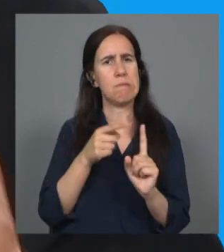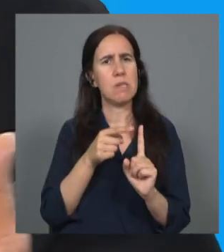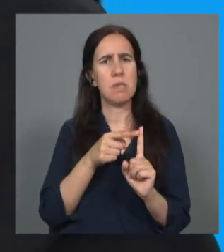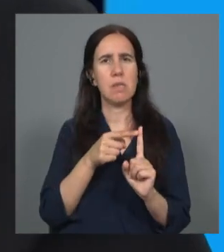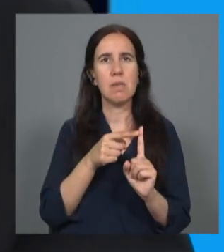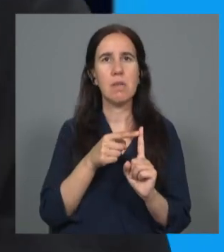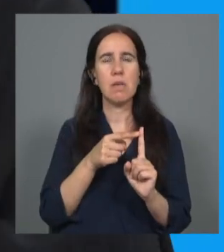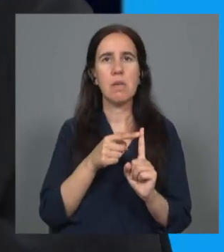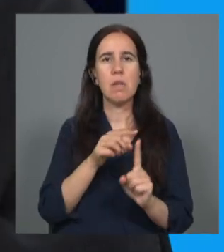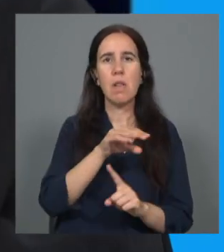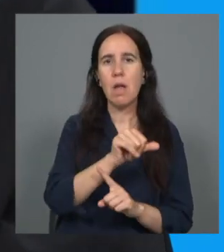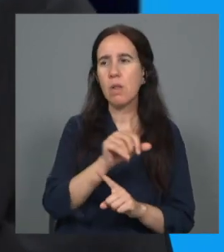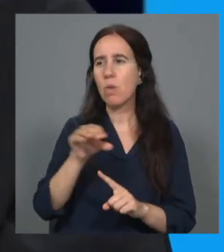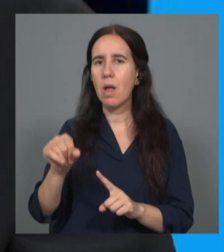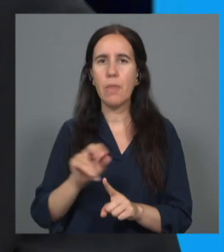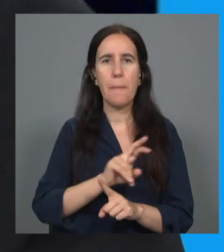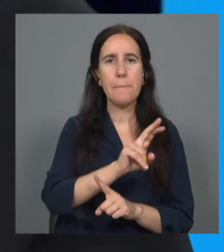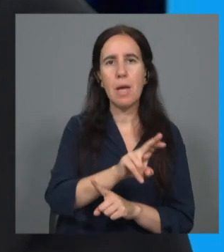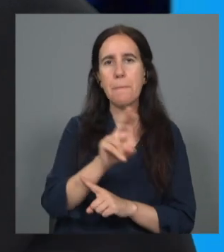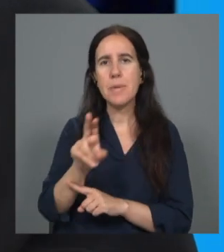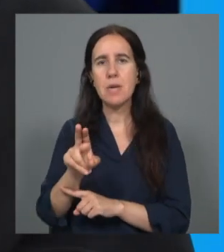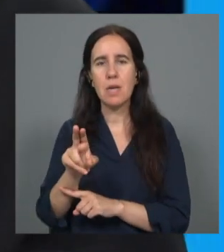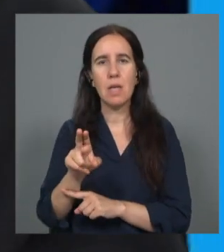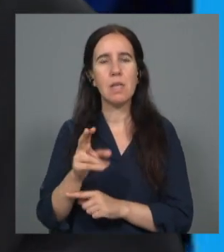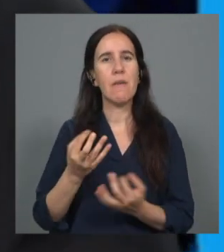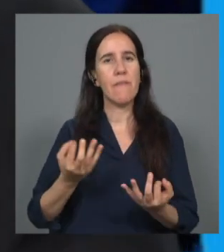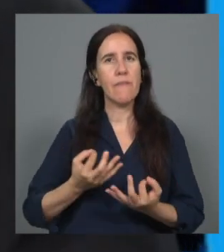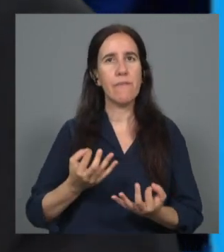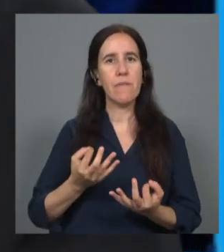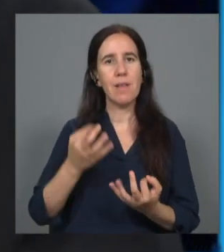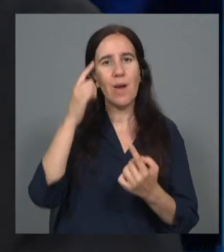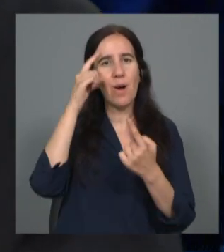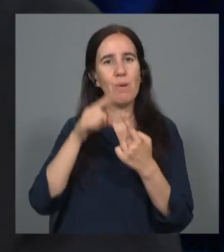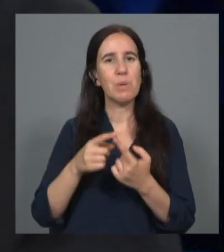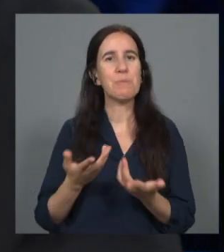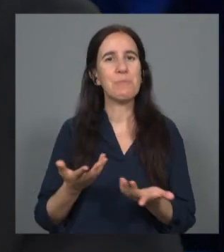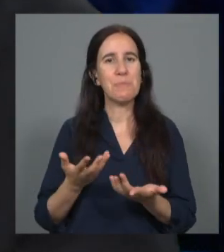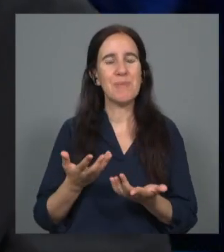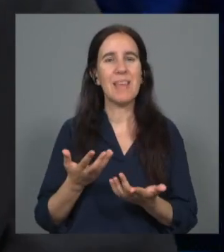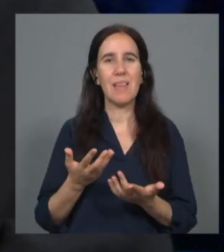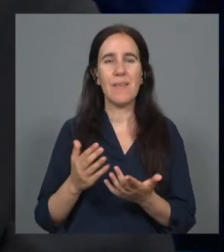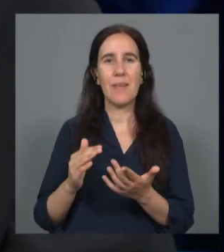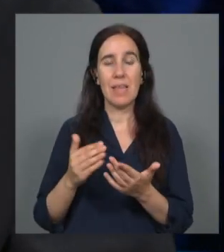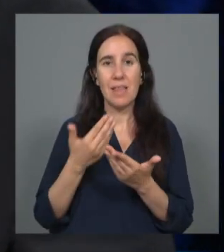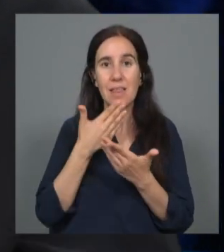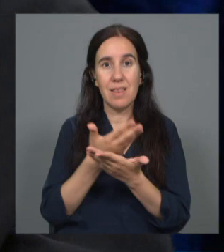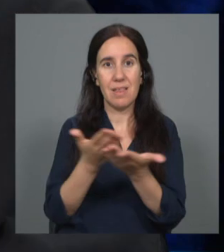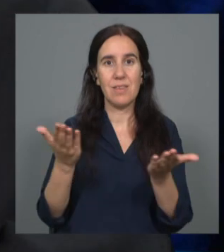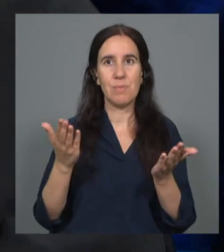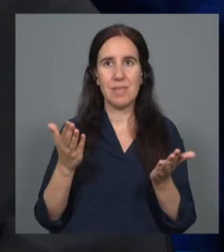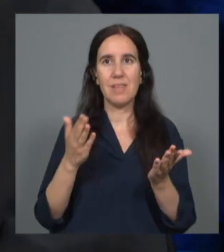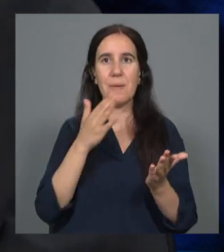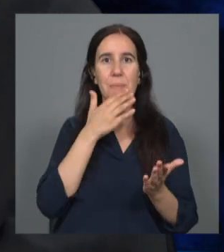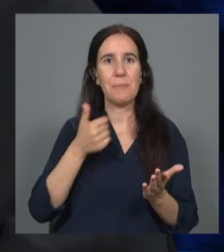indo para um lado para o outro, exatamente com este objetivo de transmitir a